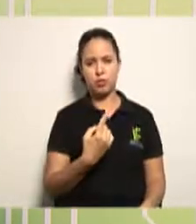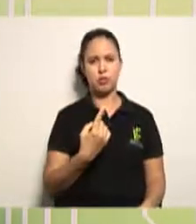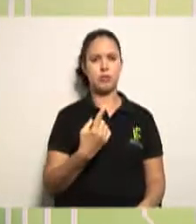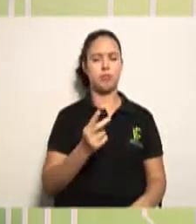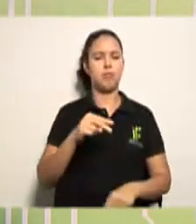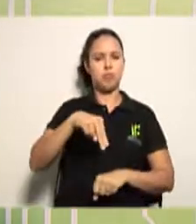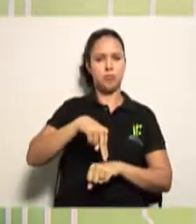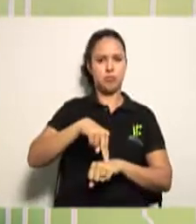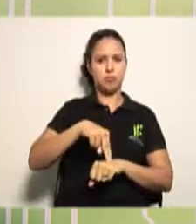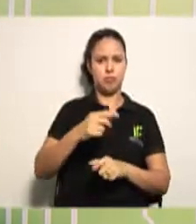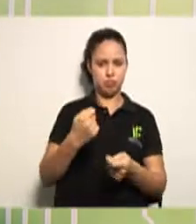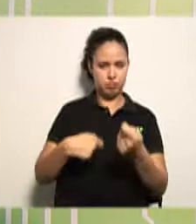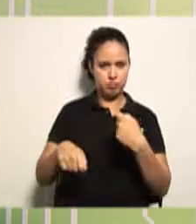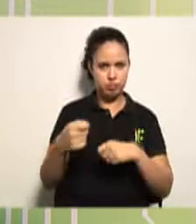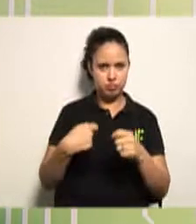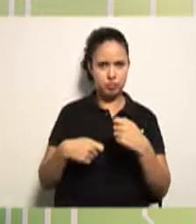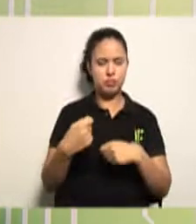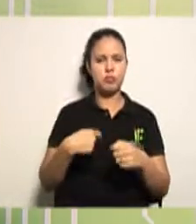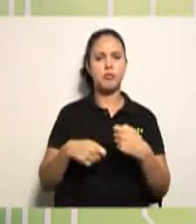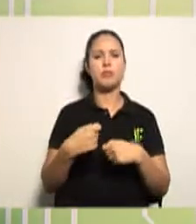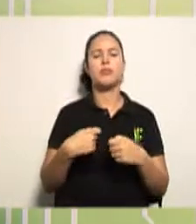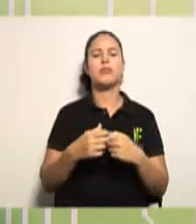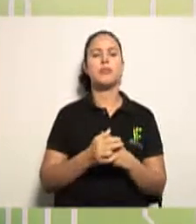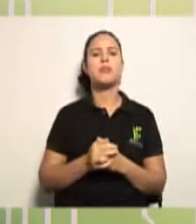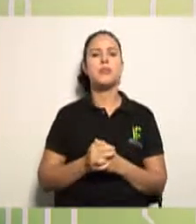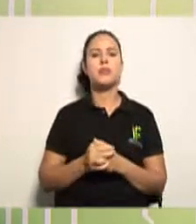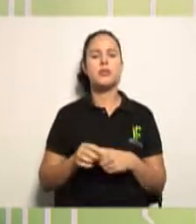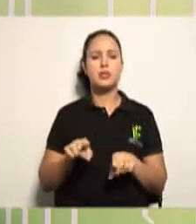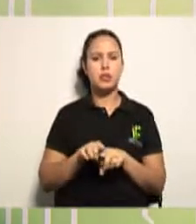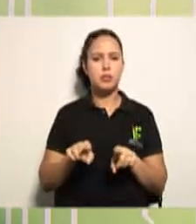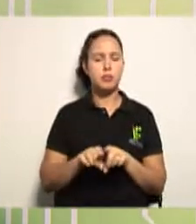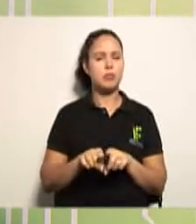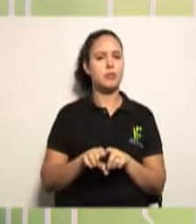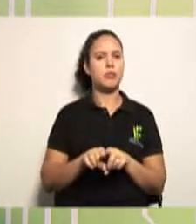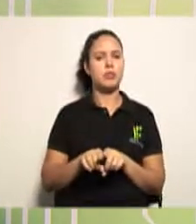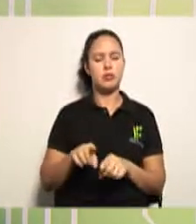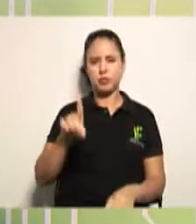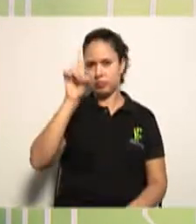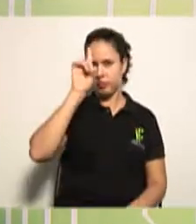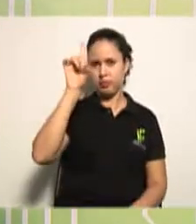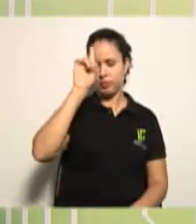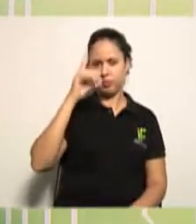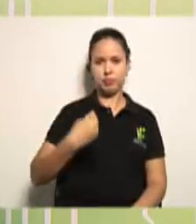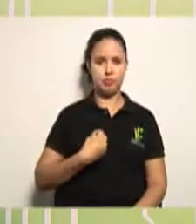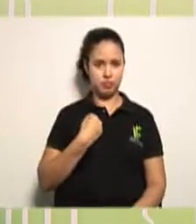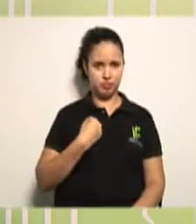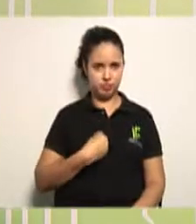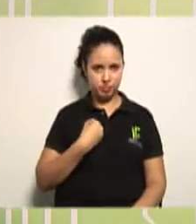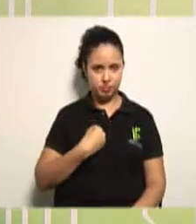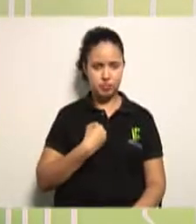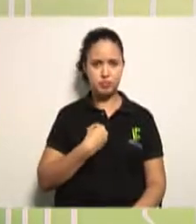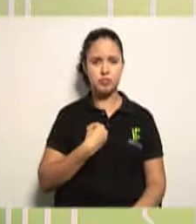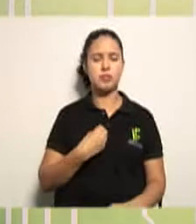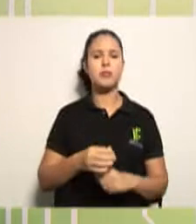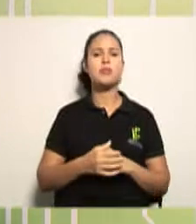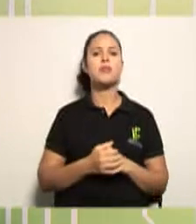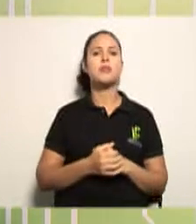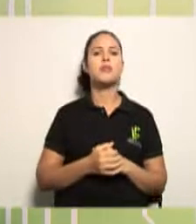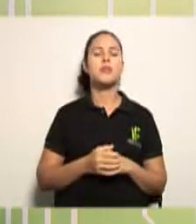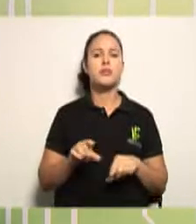administradores, de gestores em algum momento ou em praticamente todos os momentos da nossa vida. Nós entendemos como que funcionam